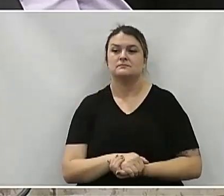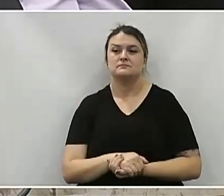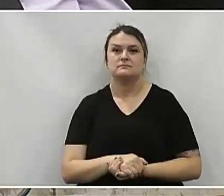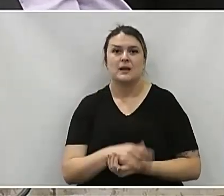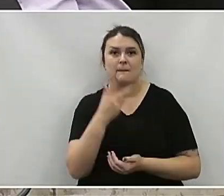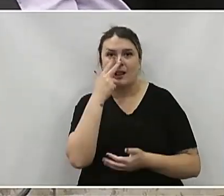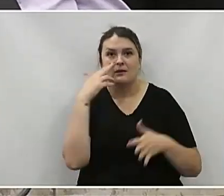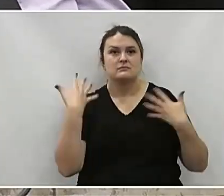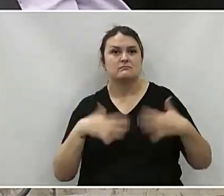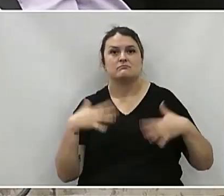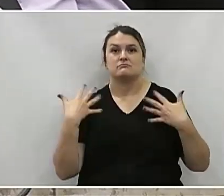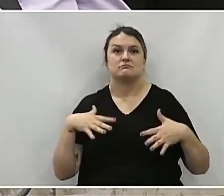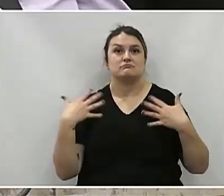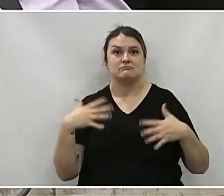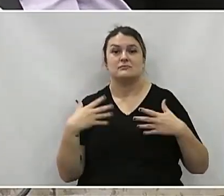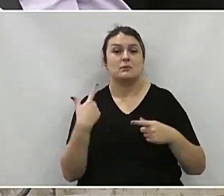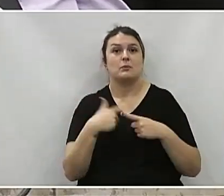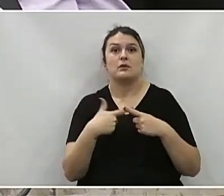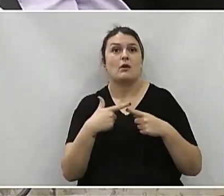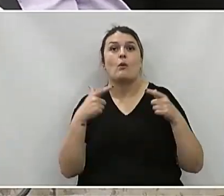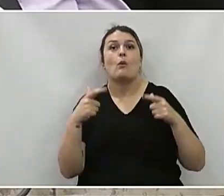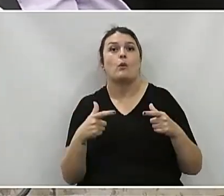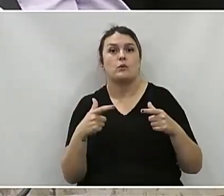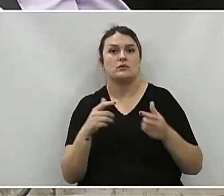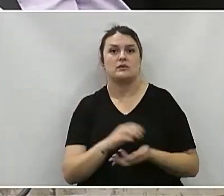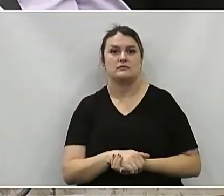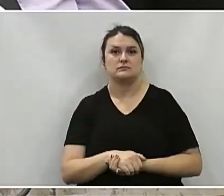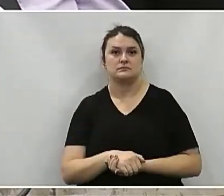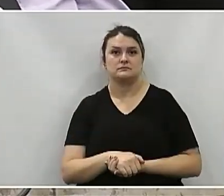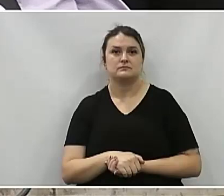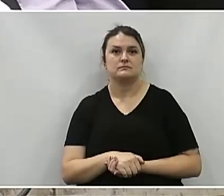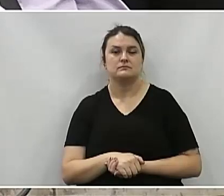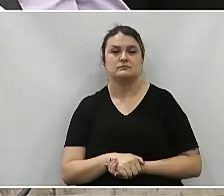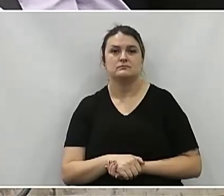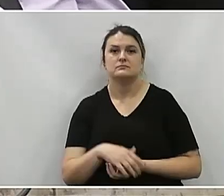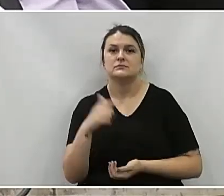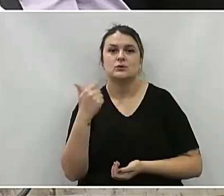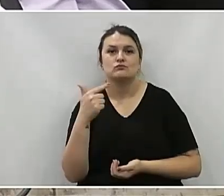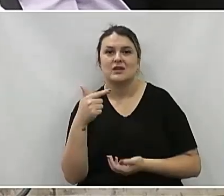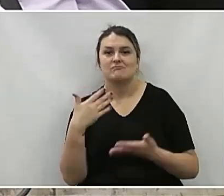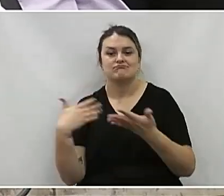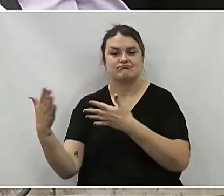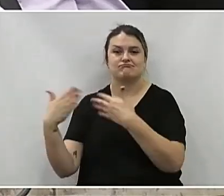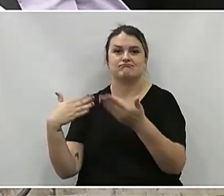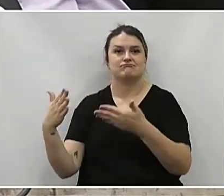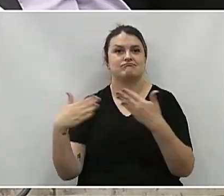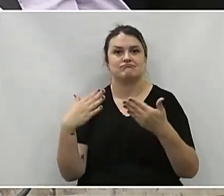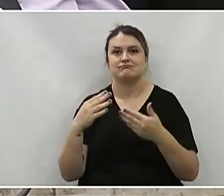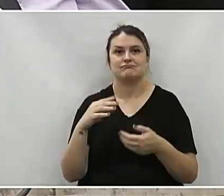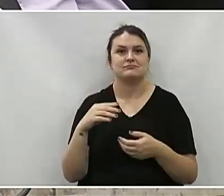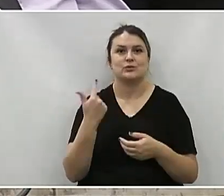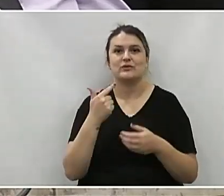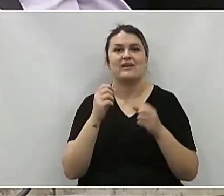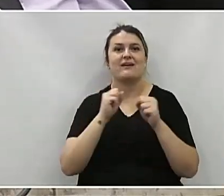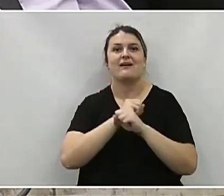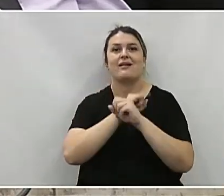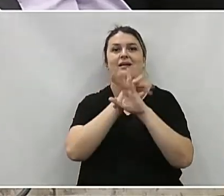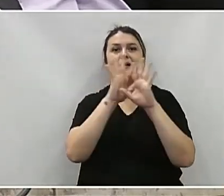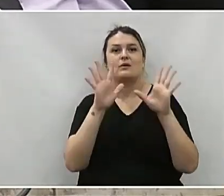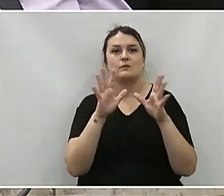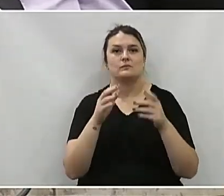tendo um desespero por Parte dessas famílias Por parte dos protetores porque não há um diálogo não tá sendo transparente